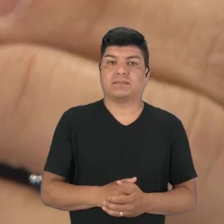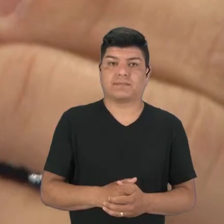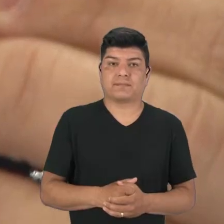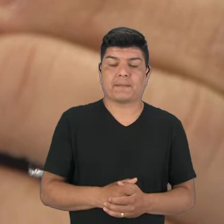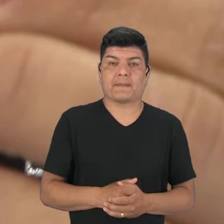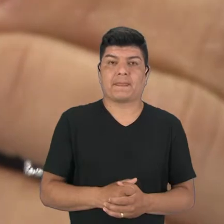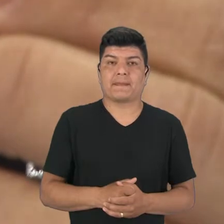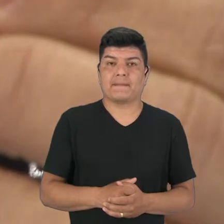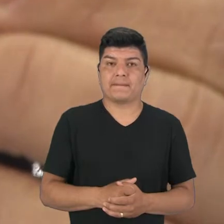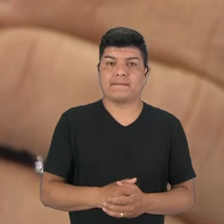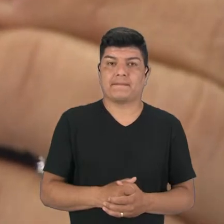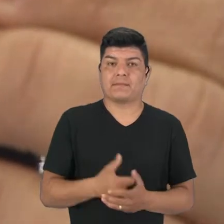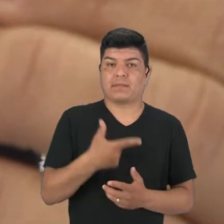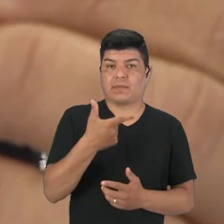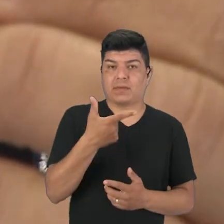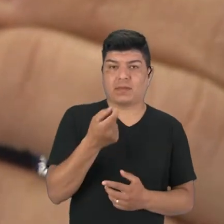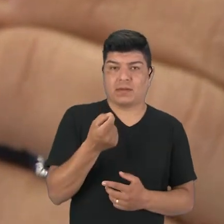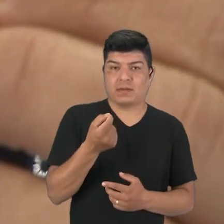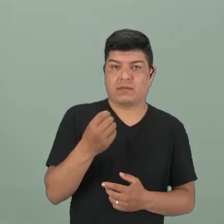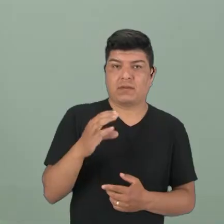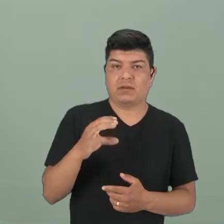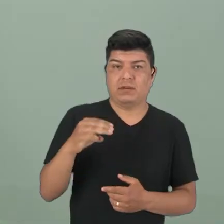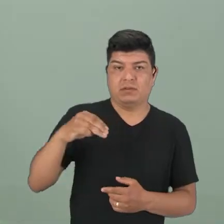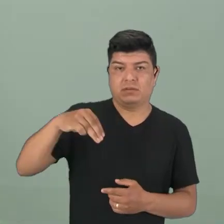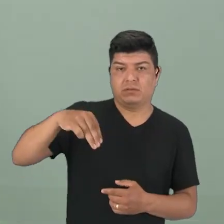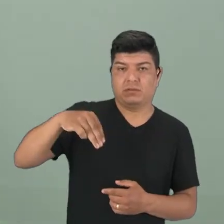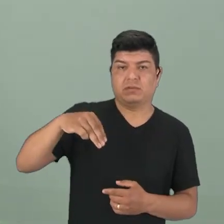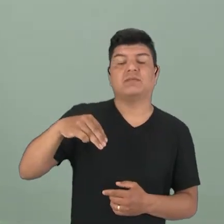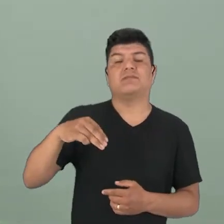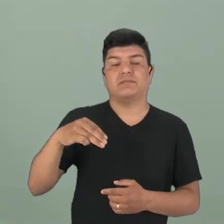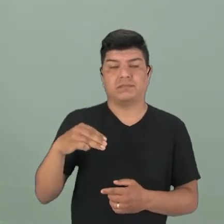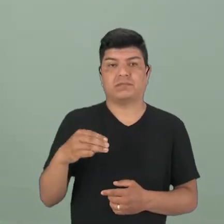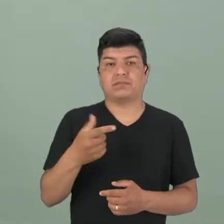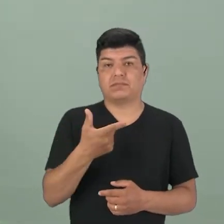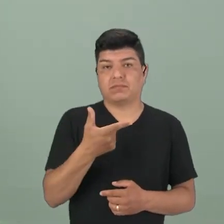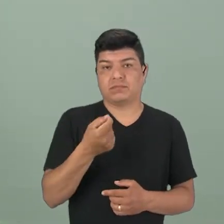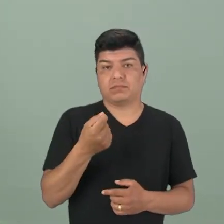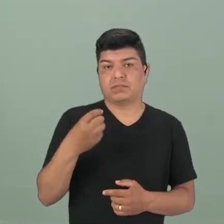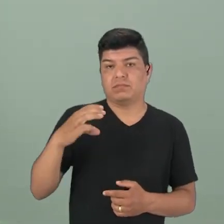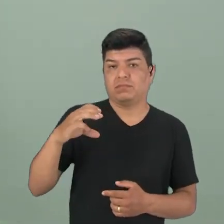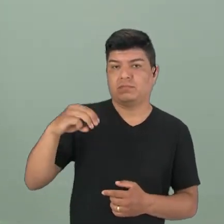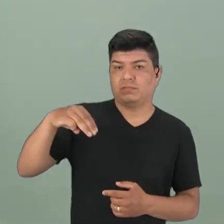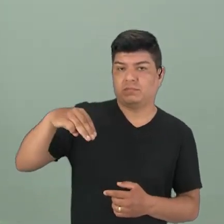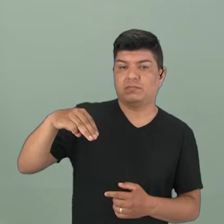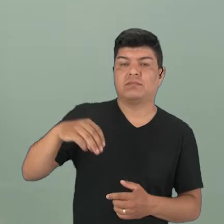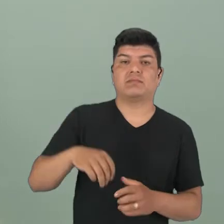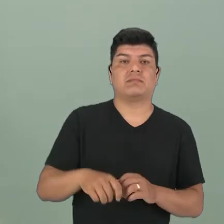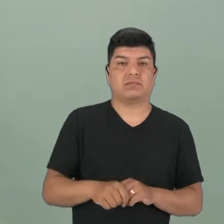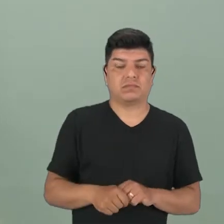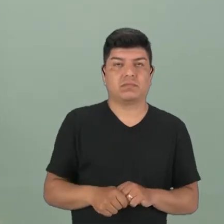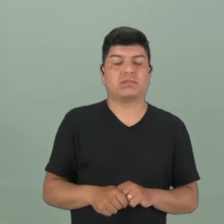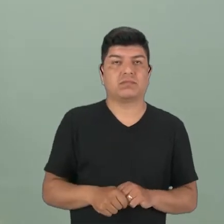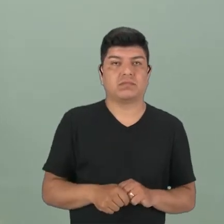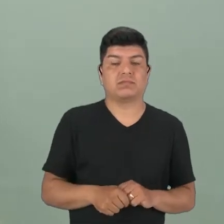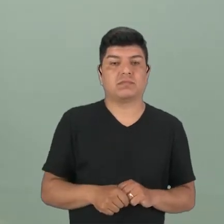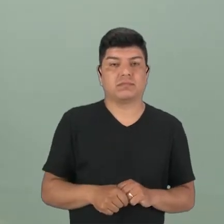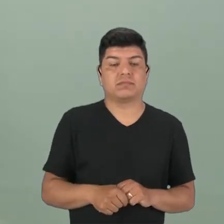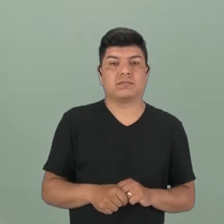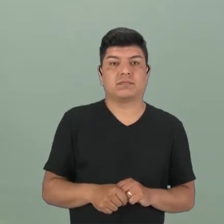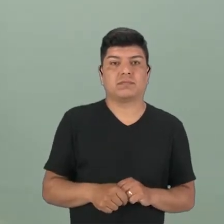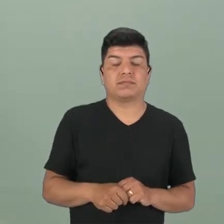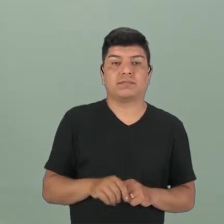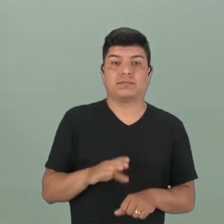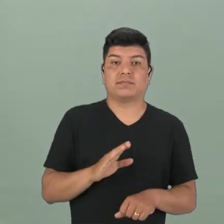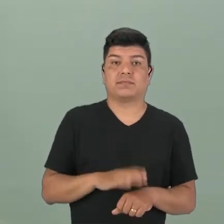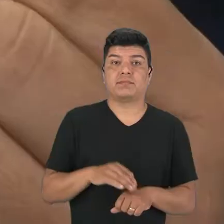Parei exatamente em 20 centímetros. Vocês estão vendo aqui, ó, onde termina, ó, 20 centímetros. Tá? Vou pegar a parte